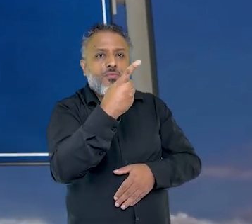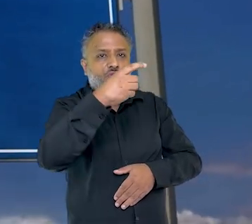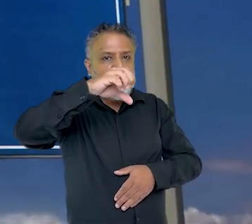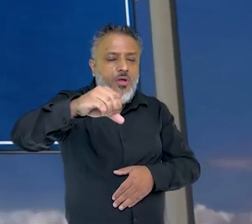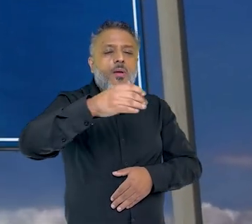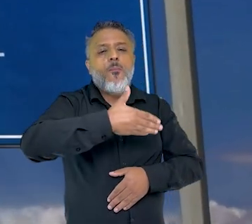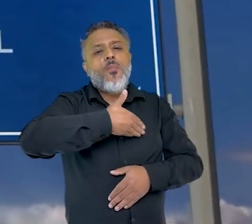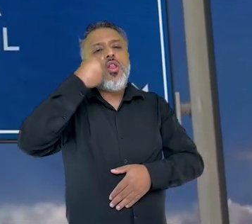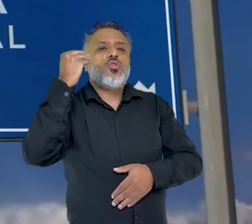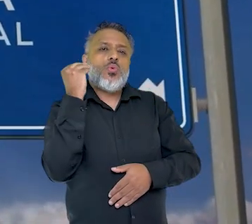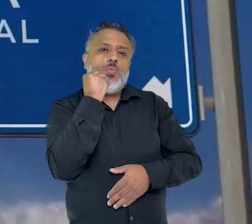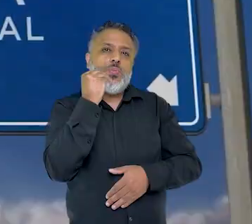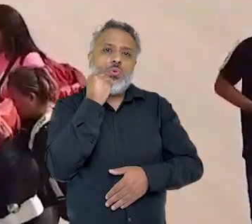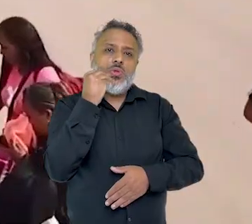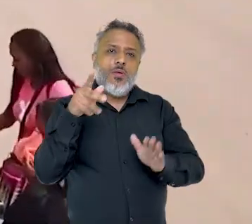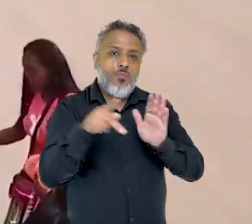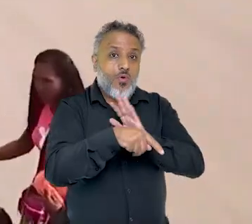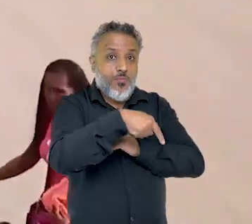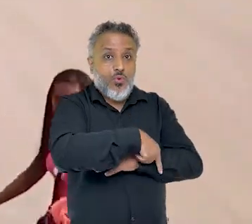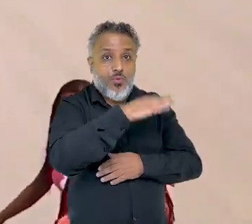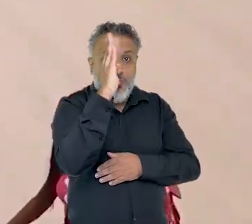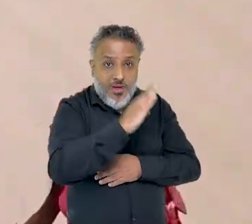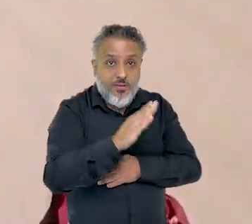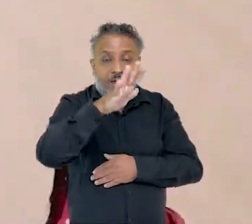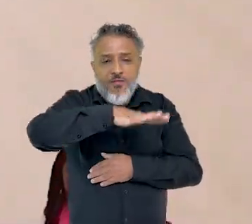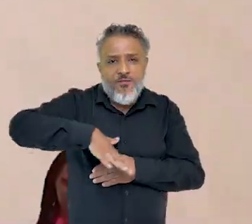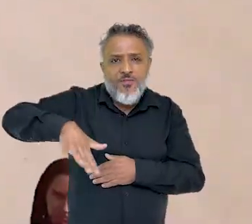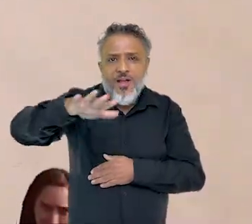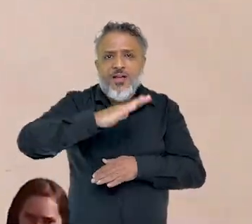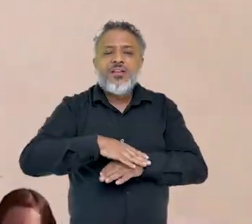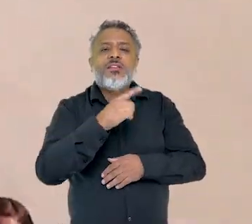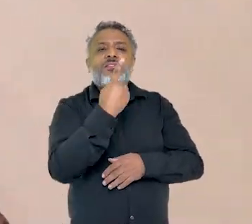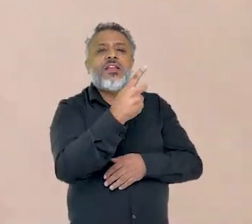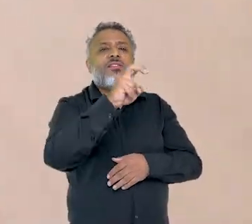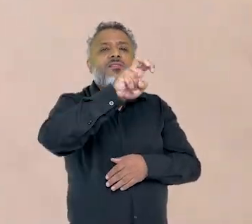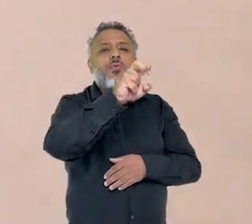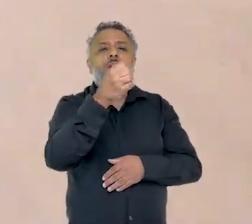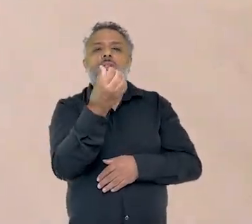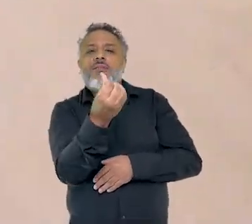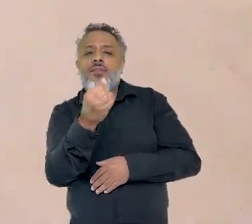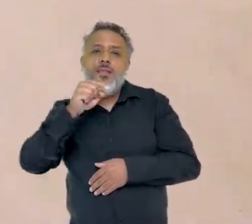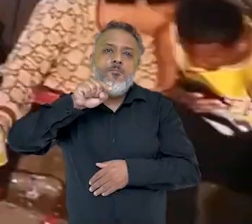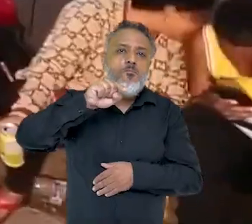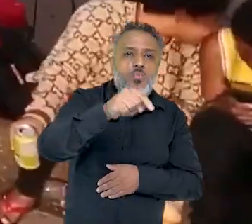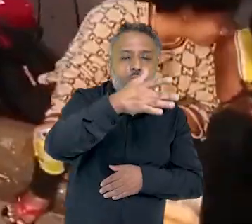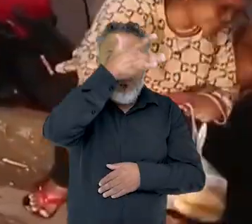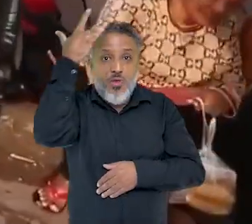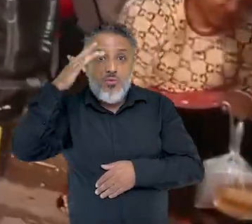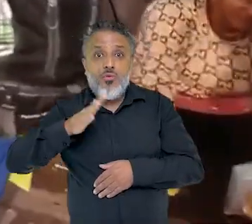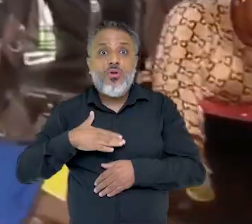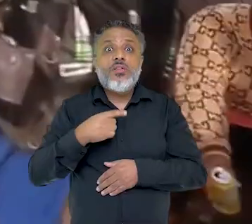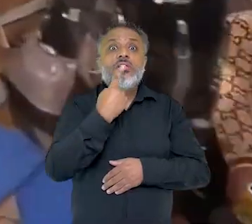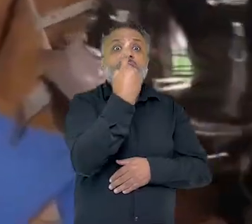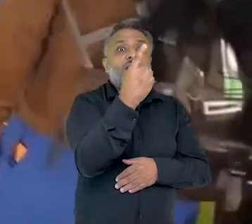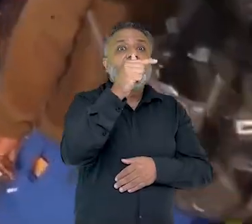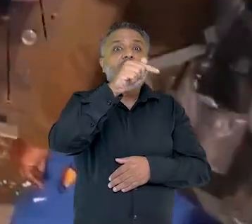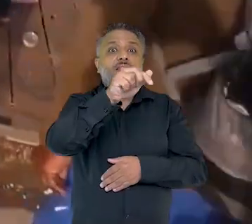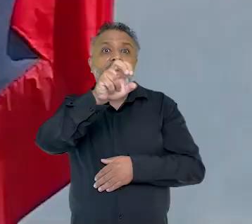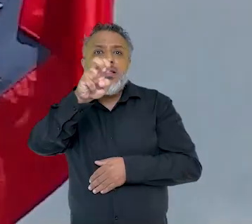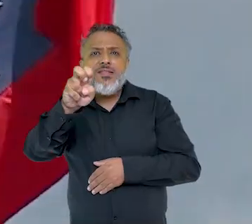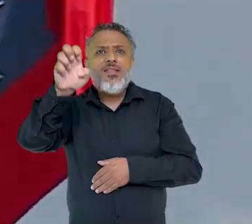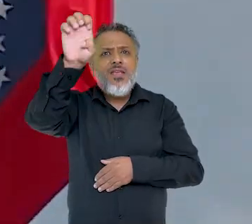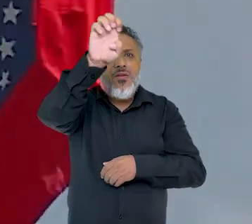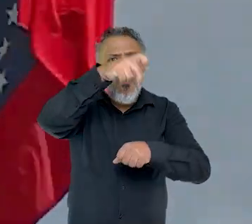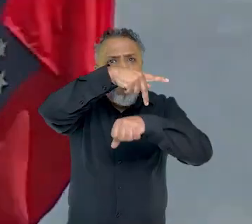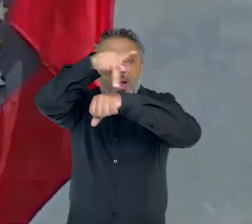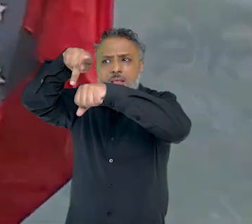melhores oportunidades no Brasil. Ele faz parte das 156 mil pessoas vindas de 175 nações